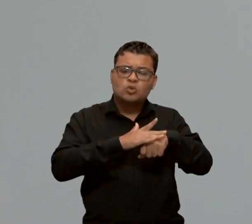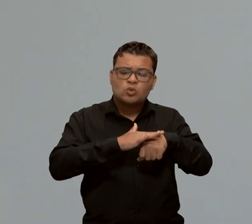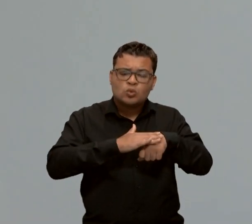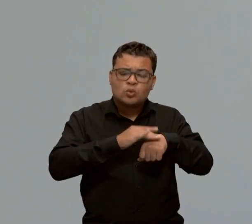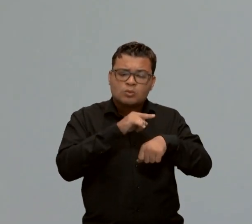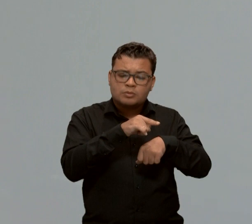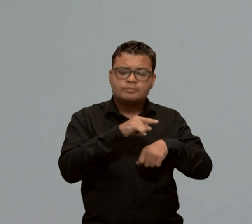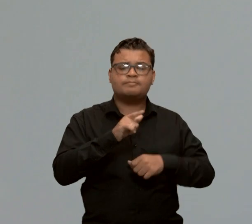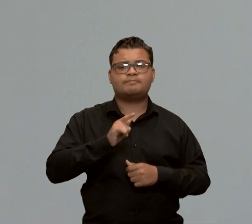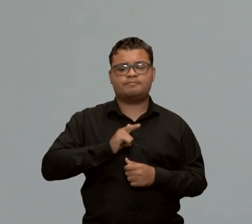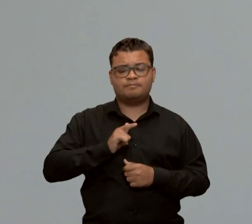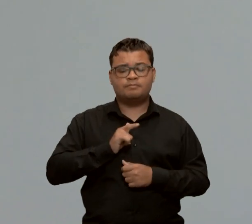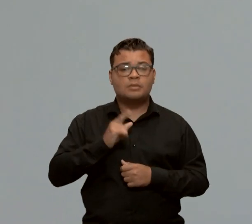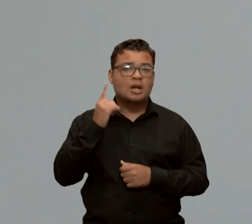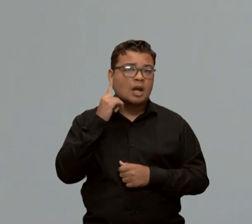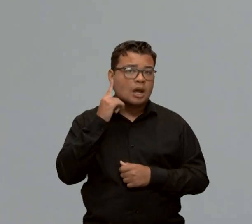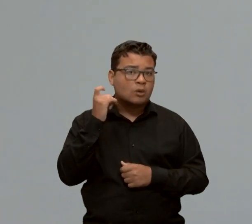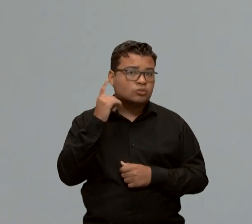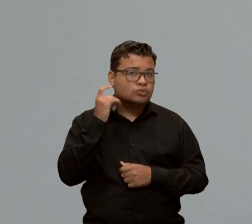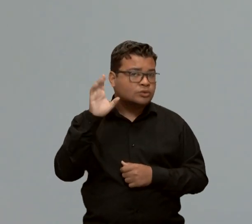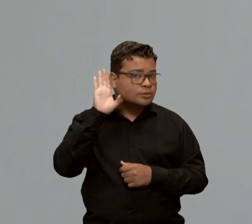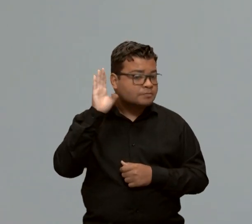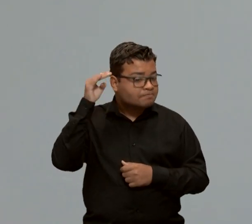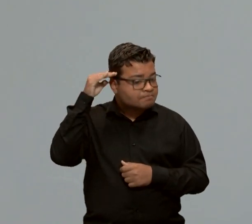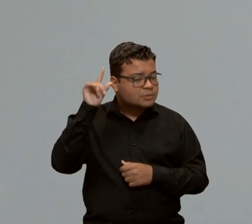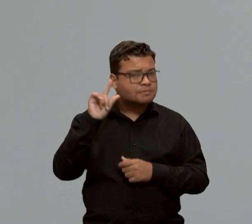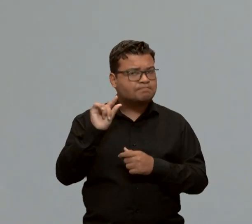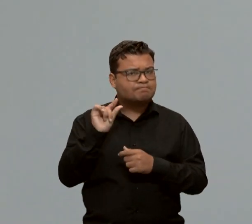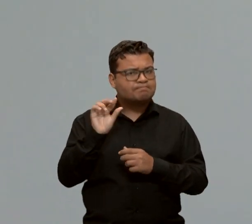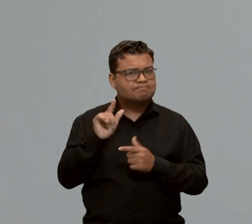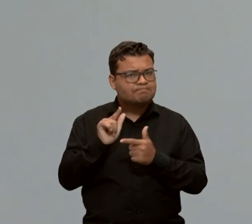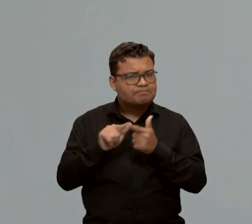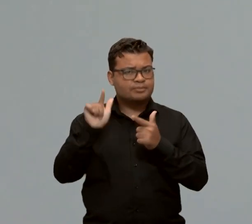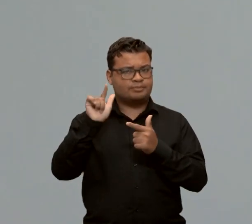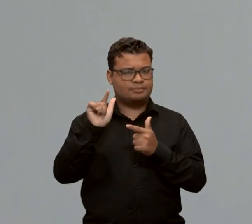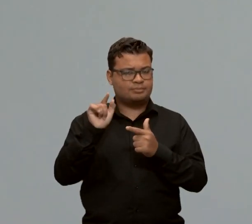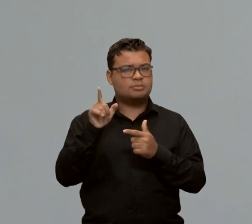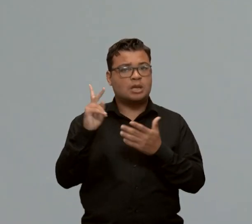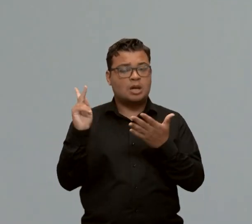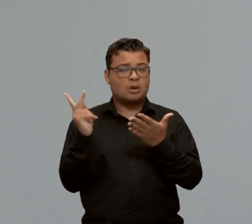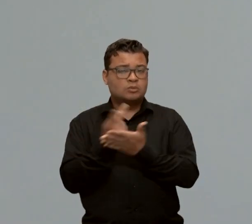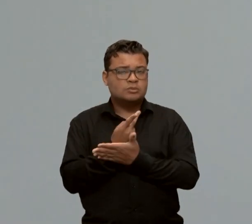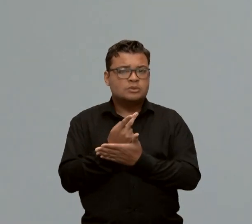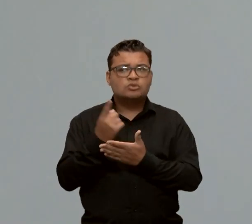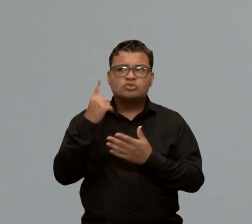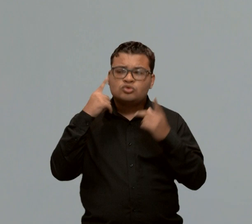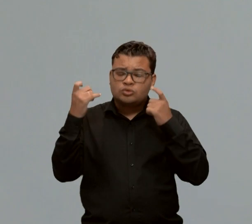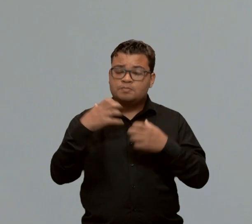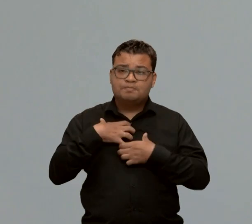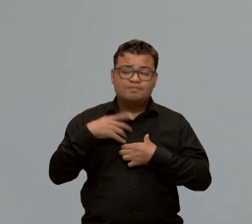uma disfunção da audição e provoca essa hipersensibilidade ao som.